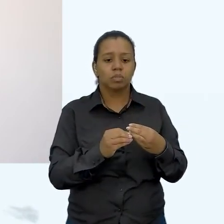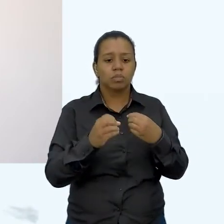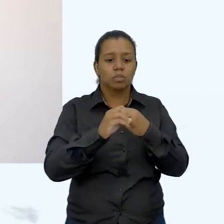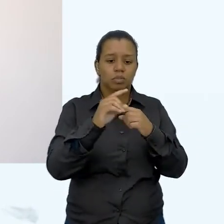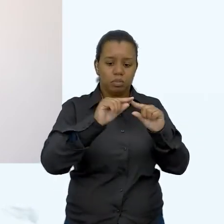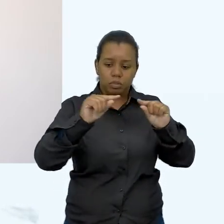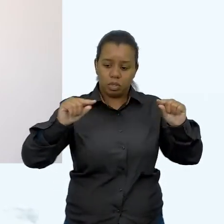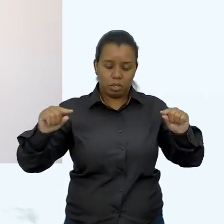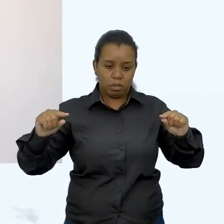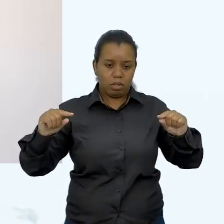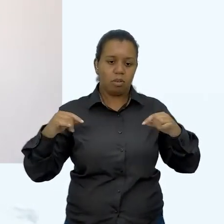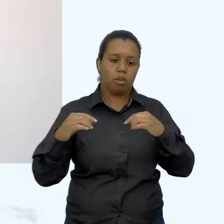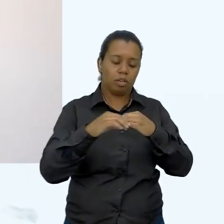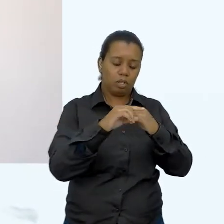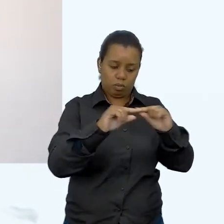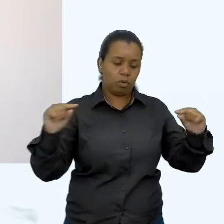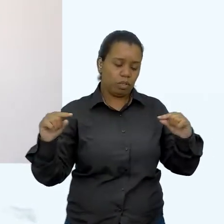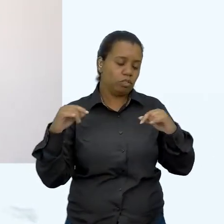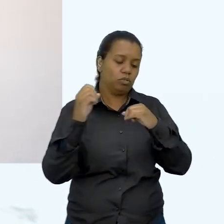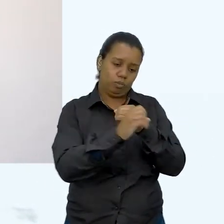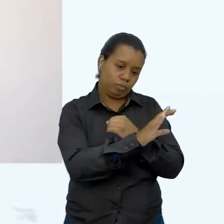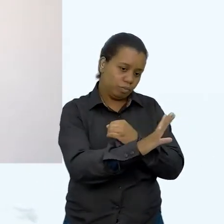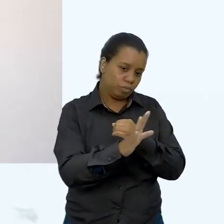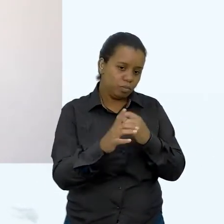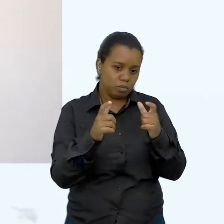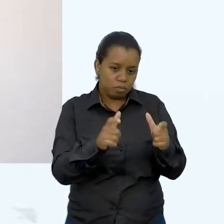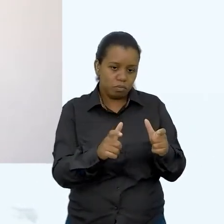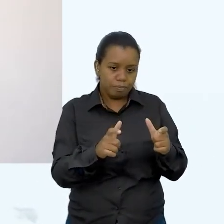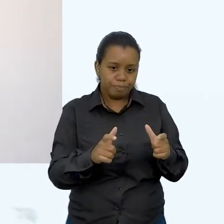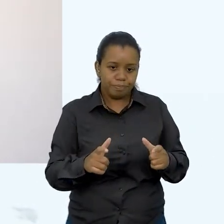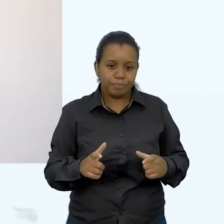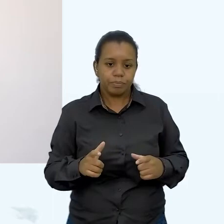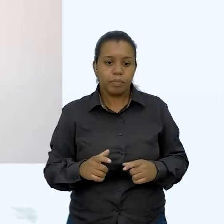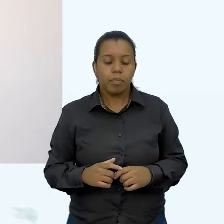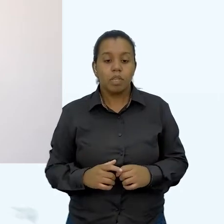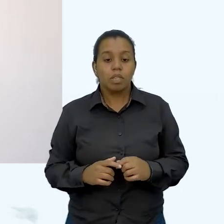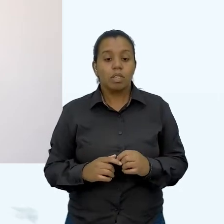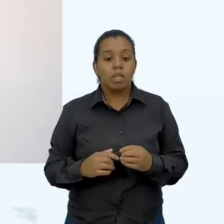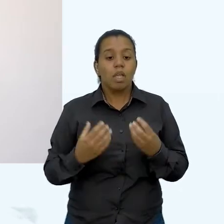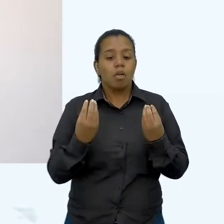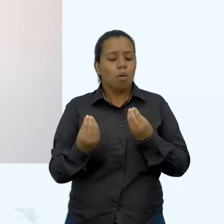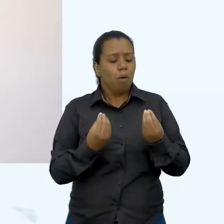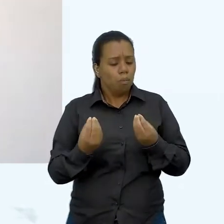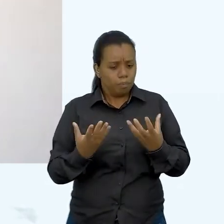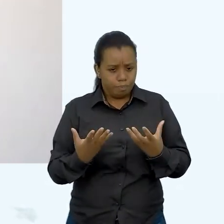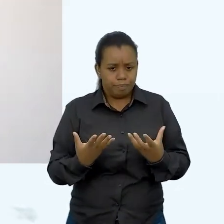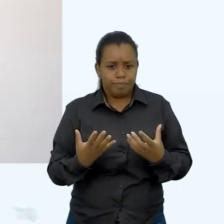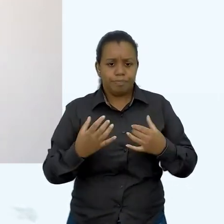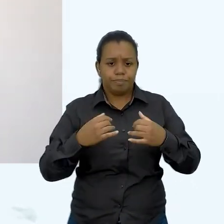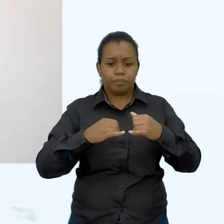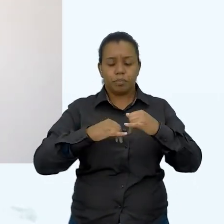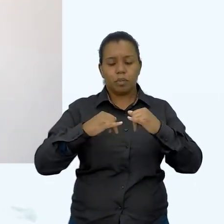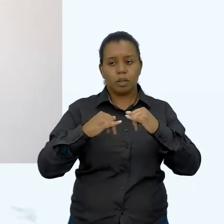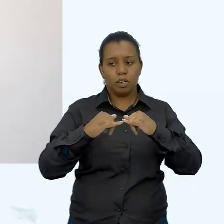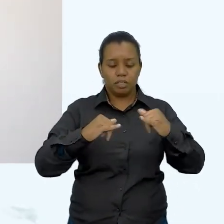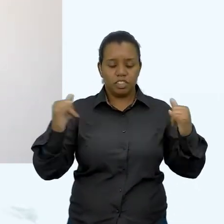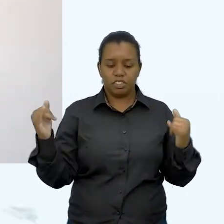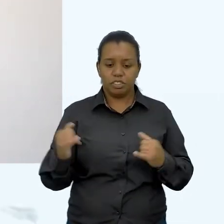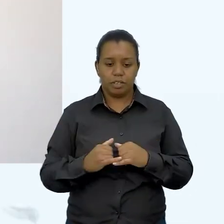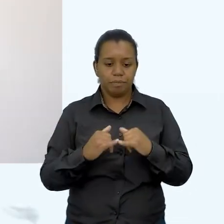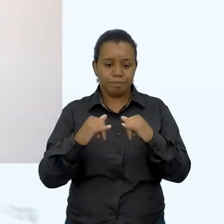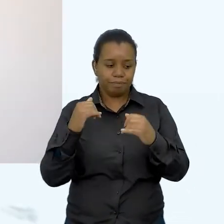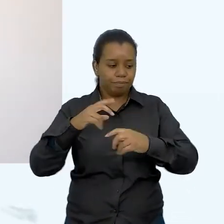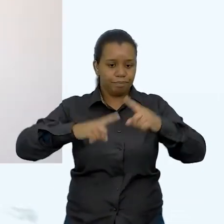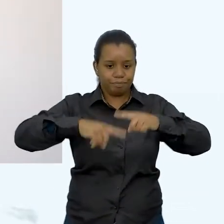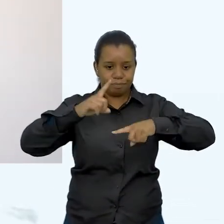gente tem duas maneiras de ter fuga. Uma maneira de ter fuga é nos equipamentos eletrodomésticos e a outra